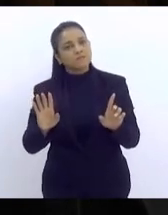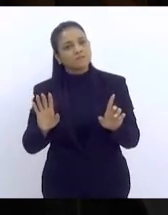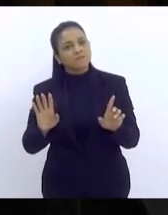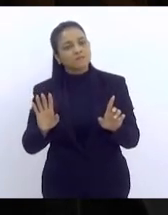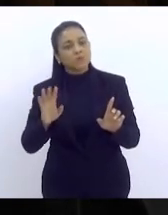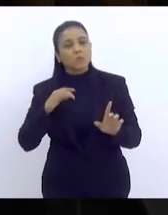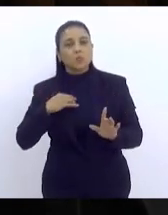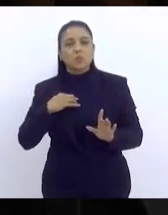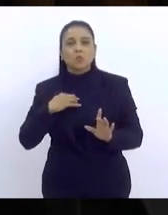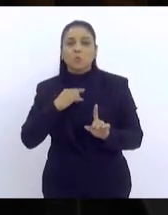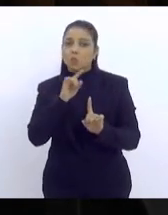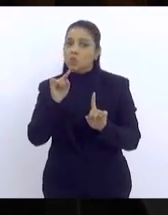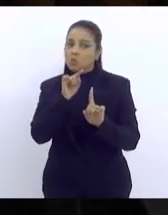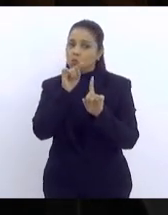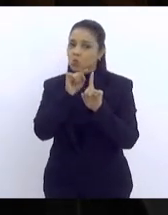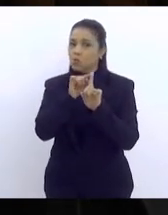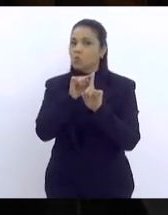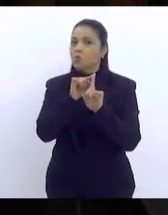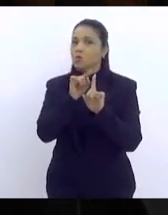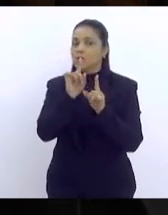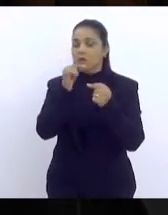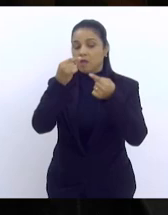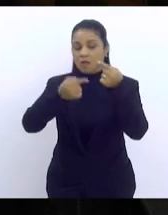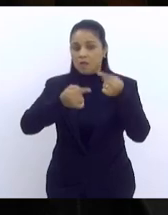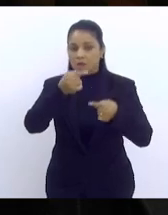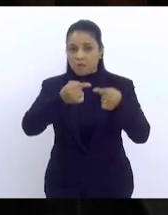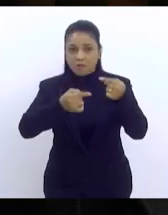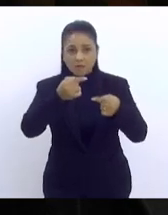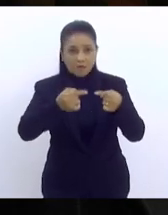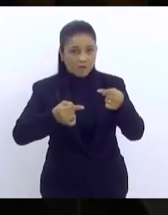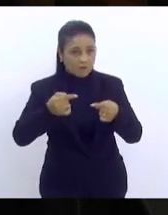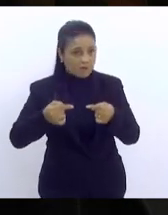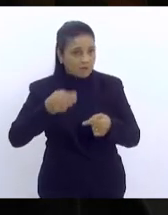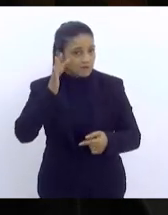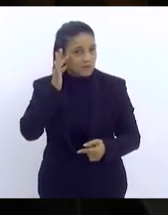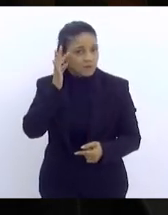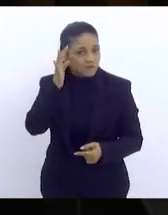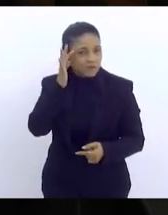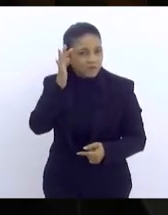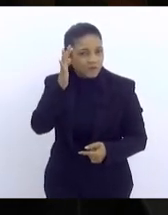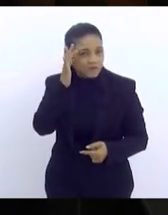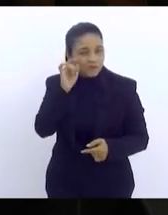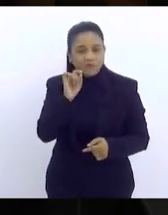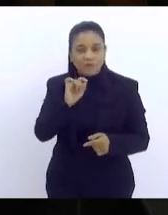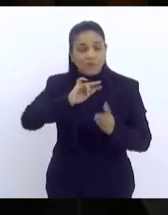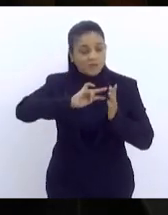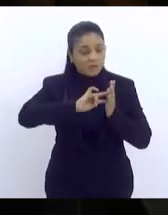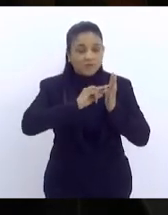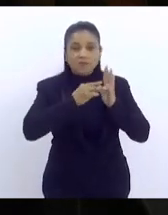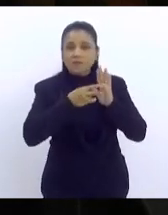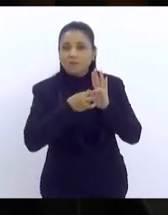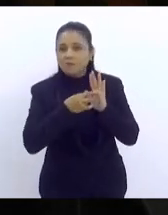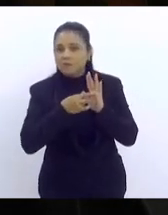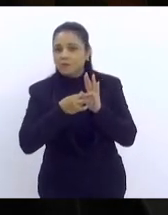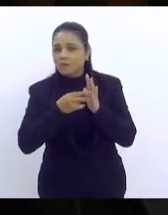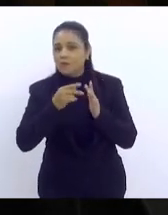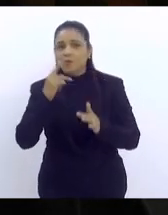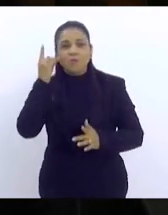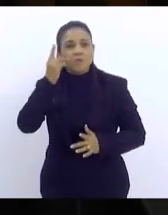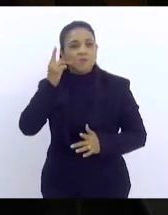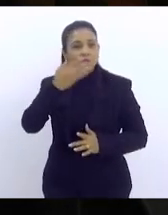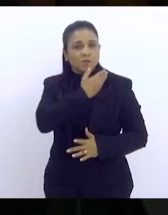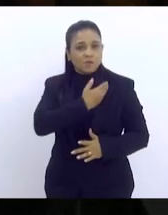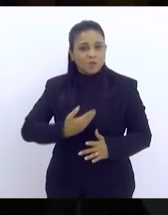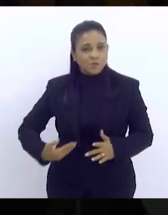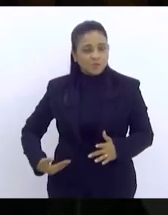o ideal é que essas discussões ideológicas possam traduzir políticas